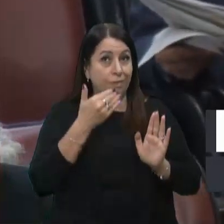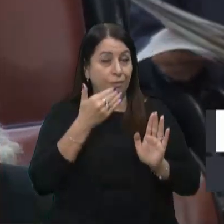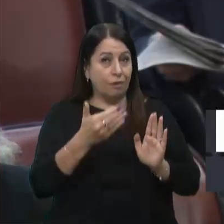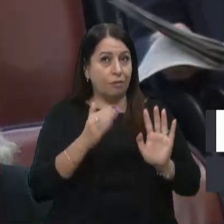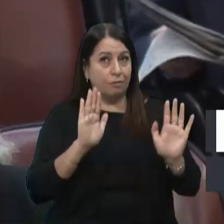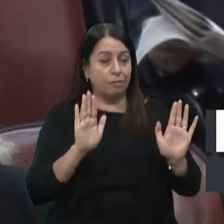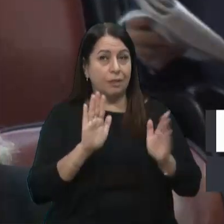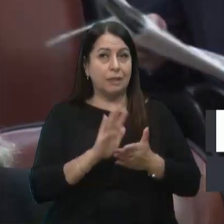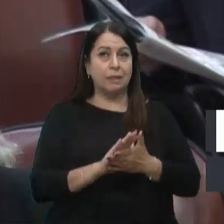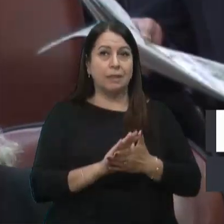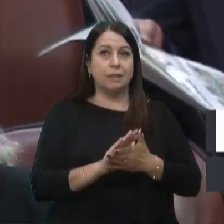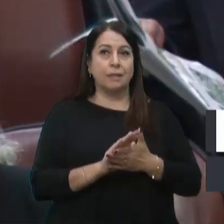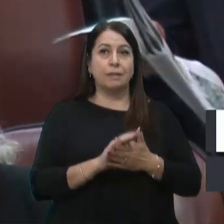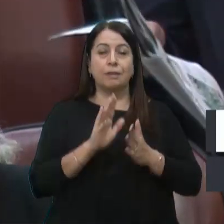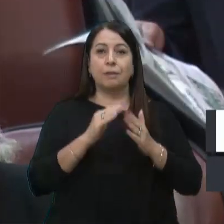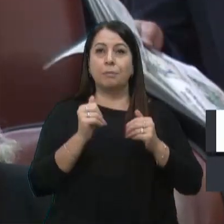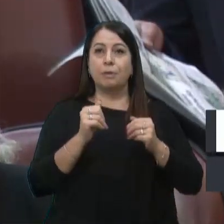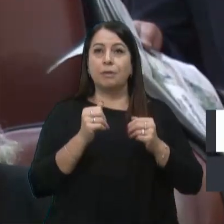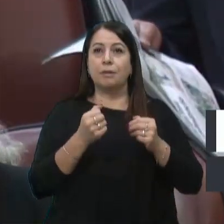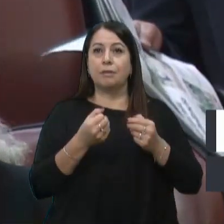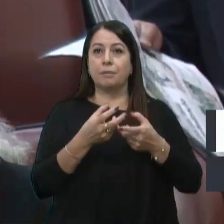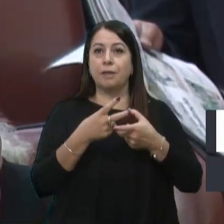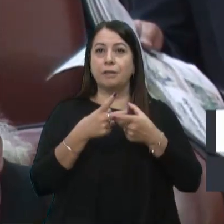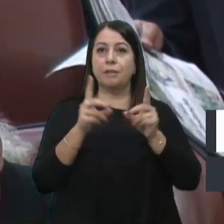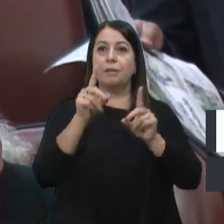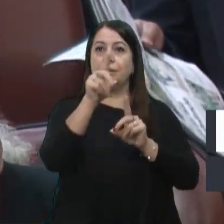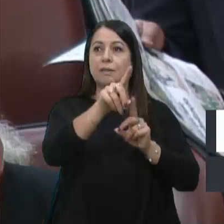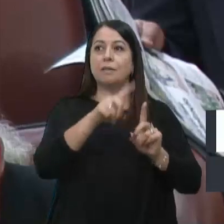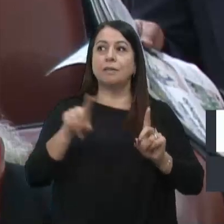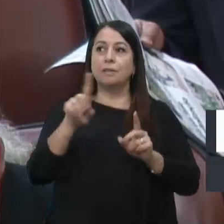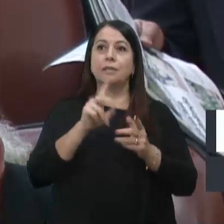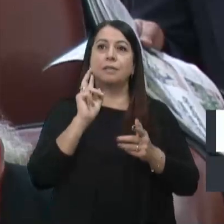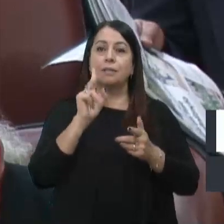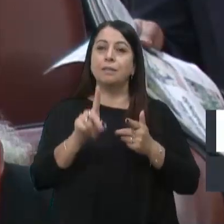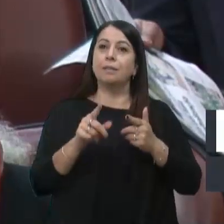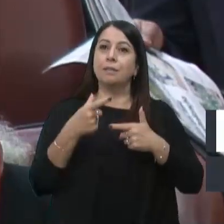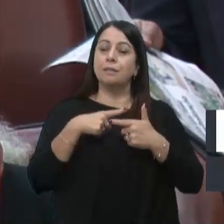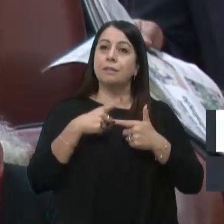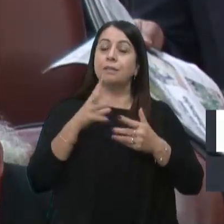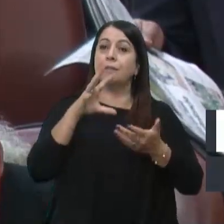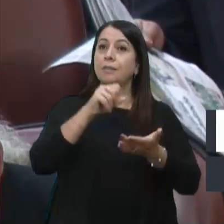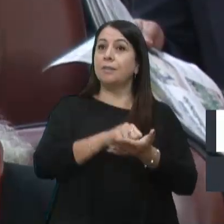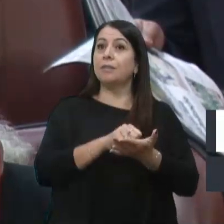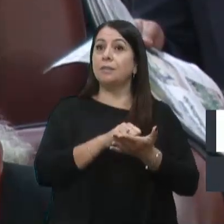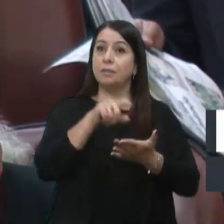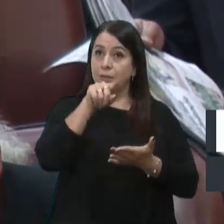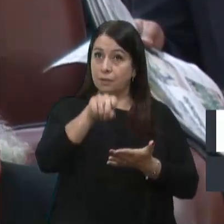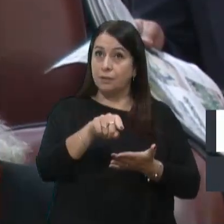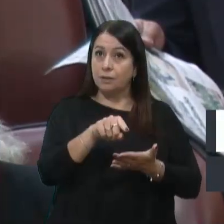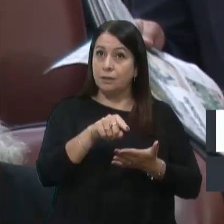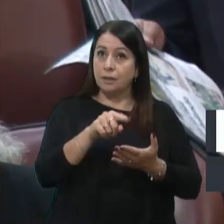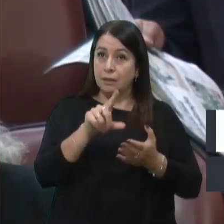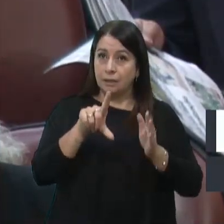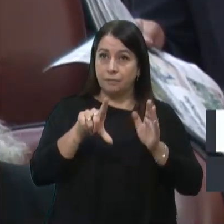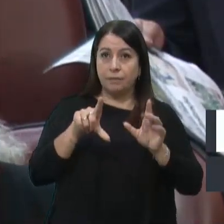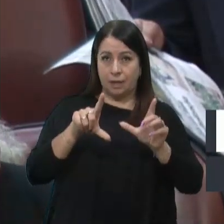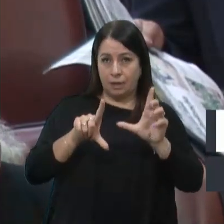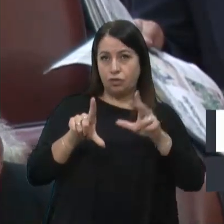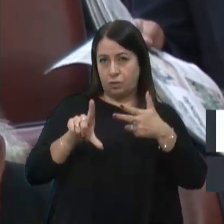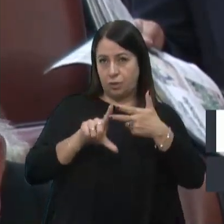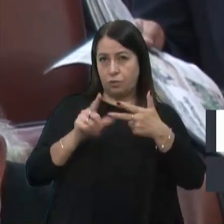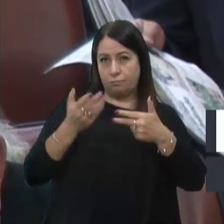o senhor tá vindo e penteando a democracia então só para deixar registrado que eu estava na legislatura passada